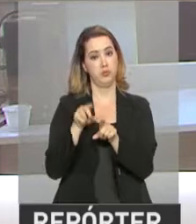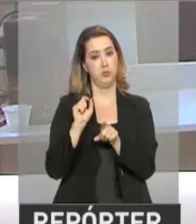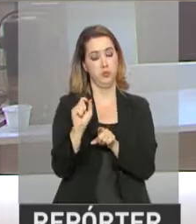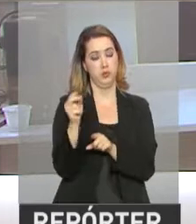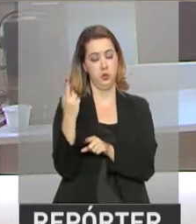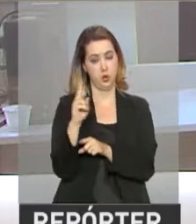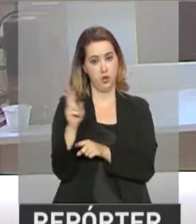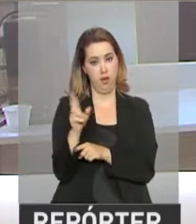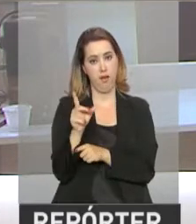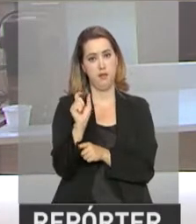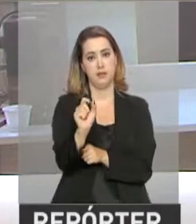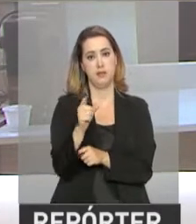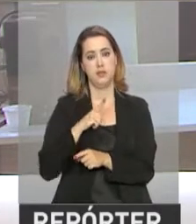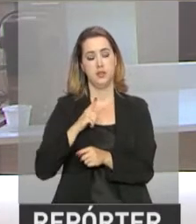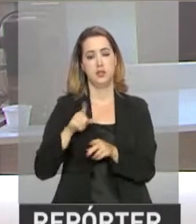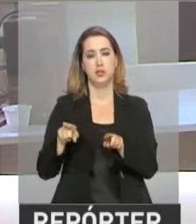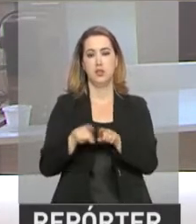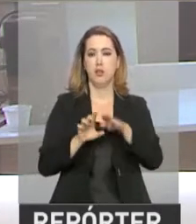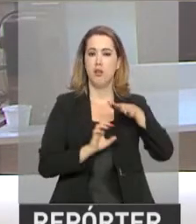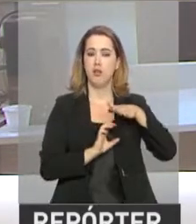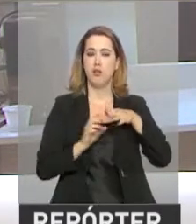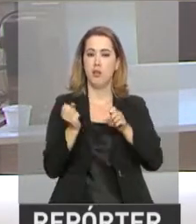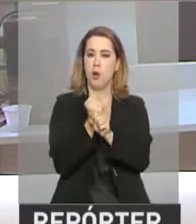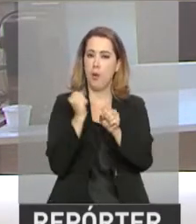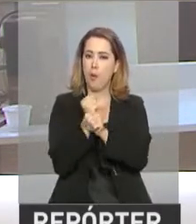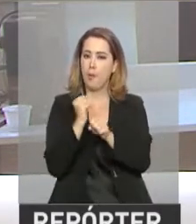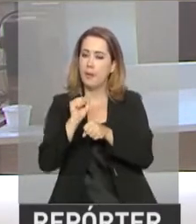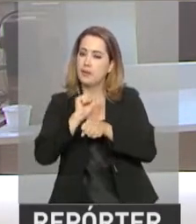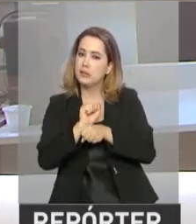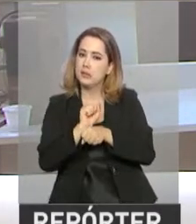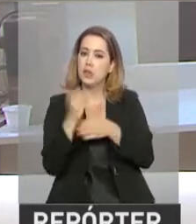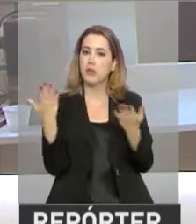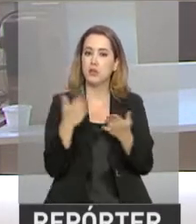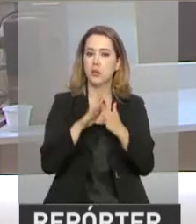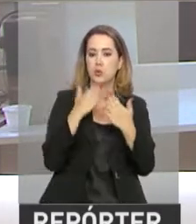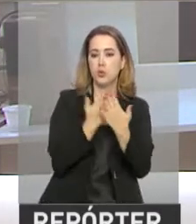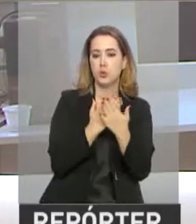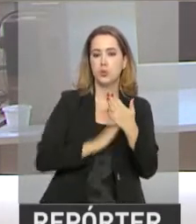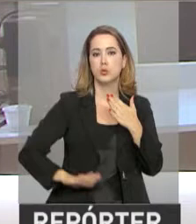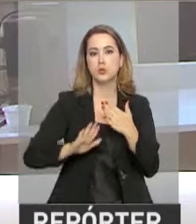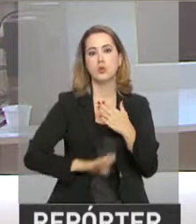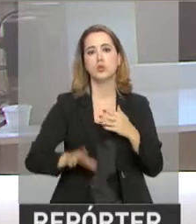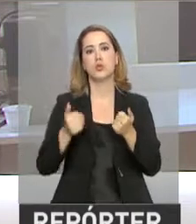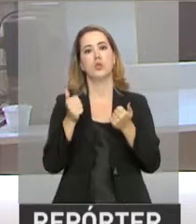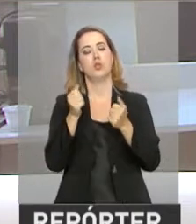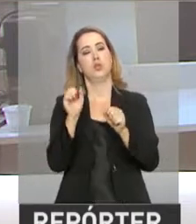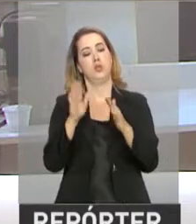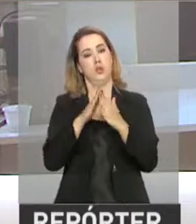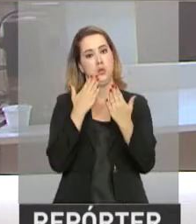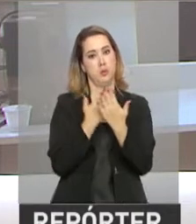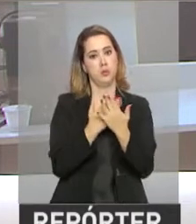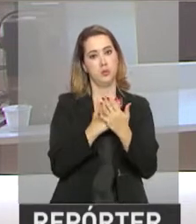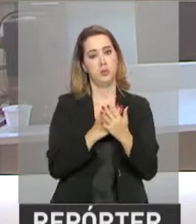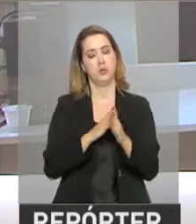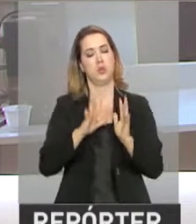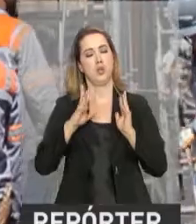R$ 2,73 bilhões. Entre os empreendimentos que serão retomados estão creches, escolas e obras de saneamento e